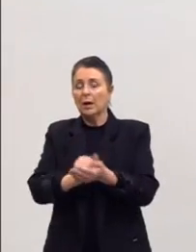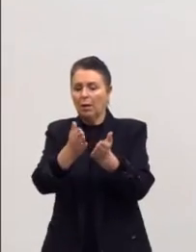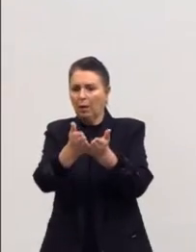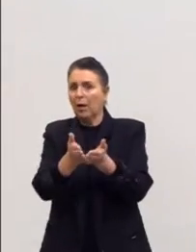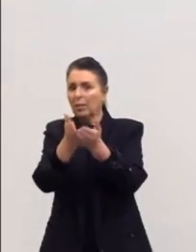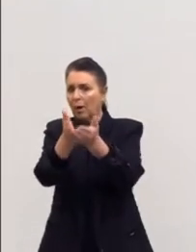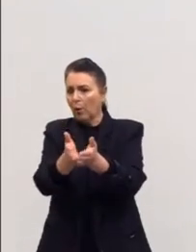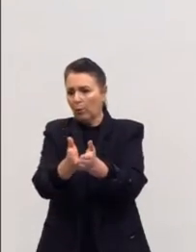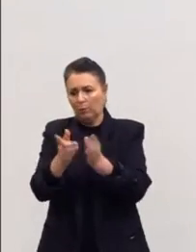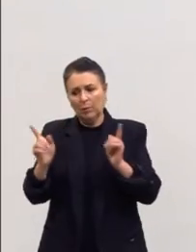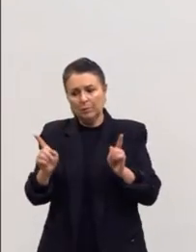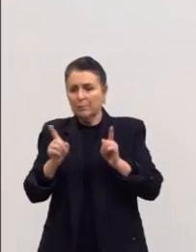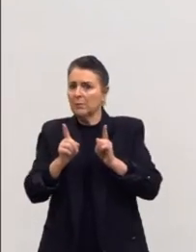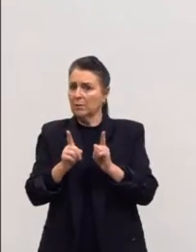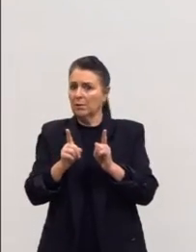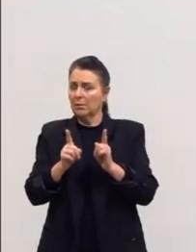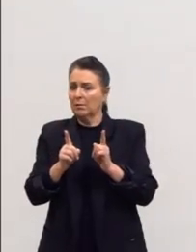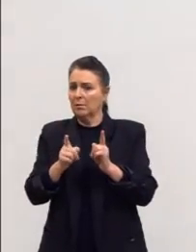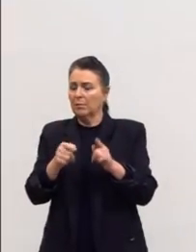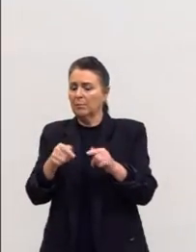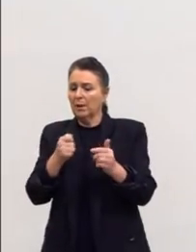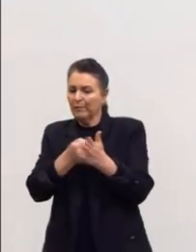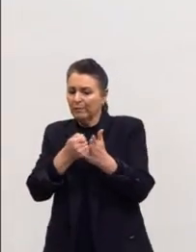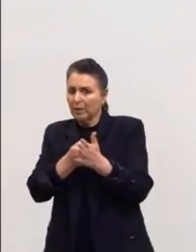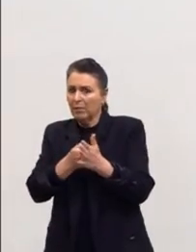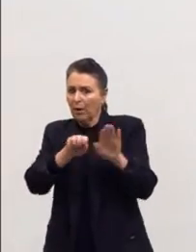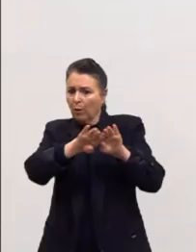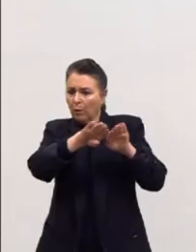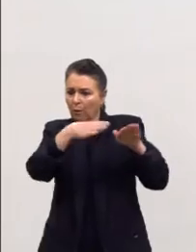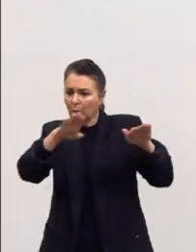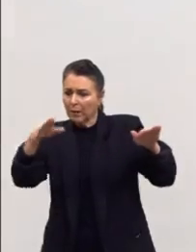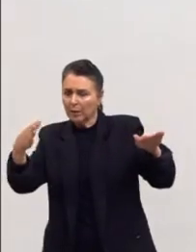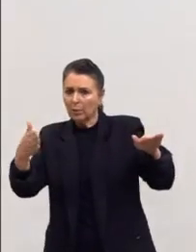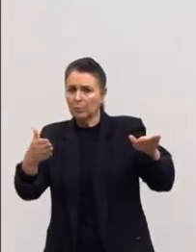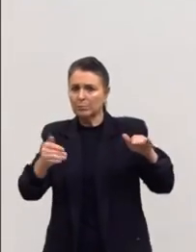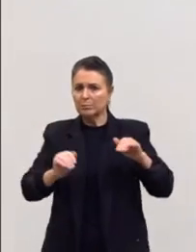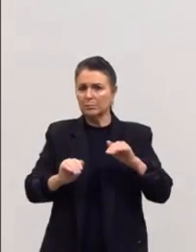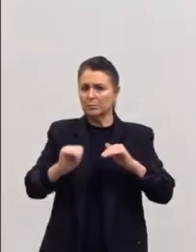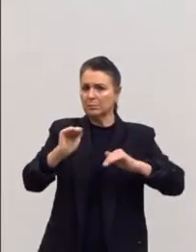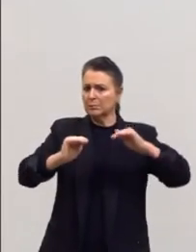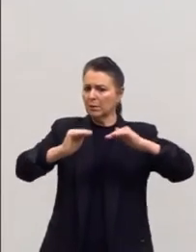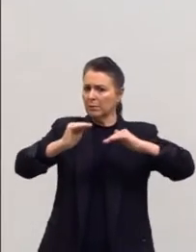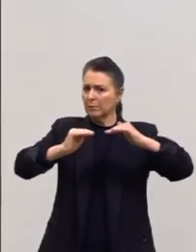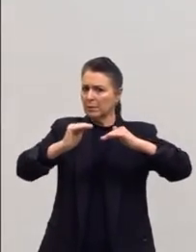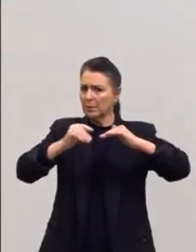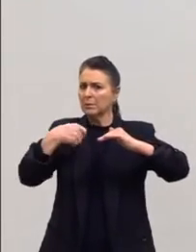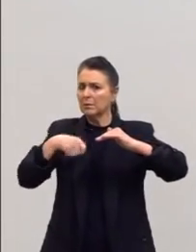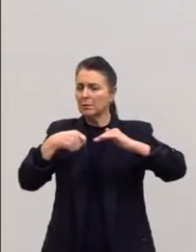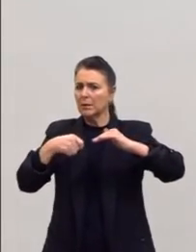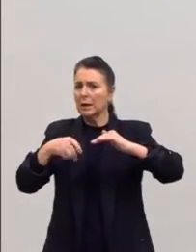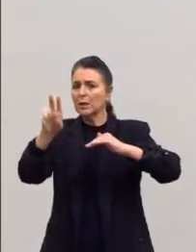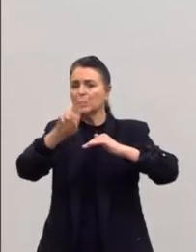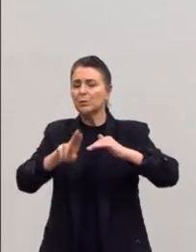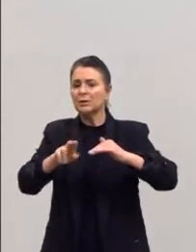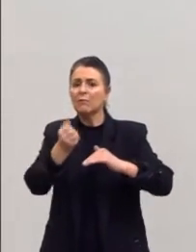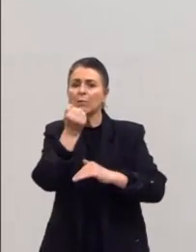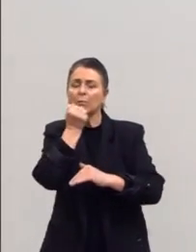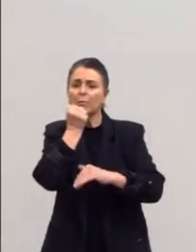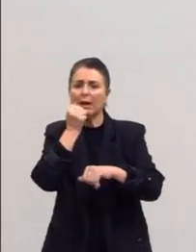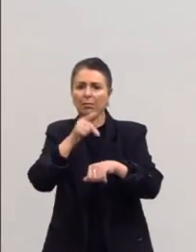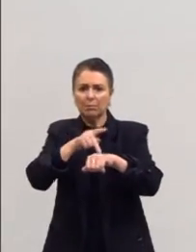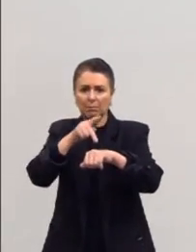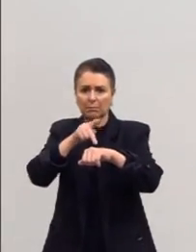tão grande né era relativamente para enfrentar o mar e precisava de um equilíbrio que sabe uma sustentação ele trazer É sim